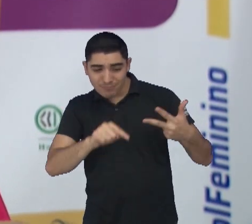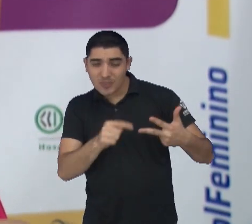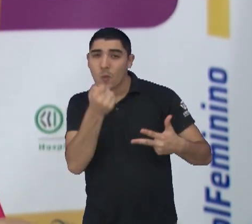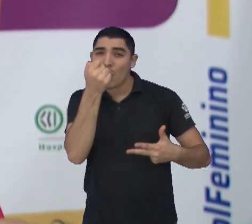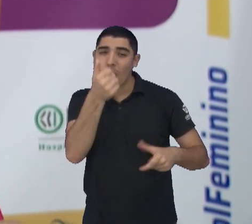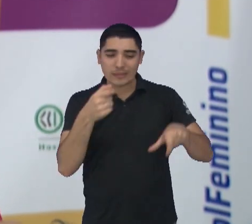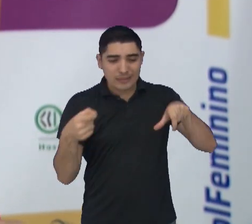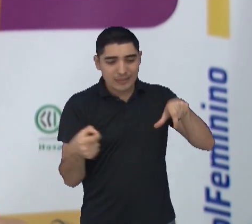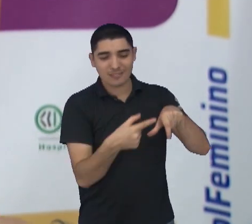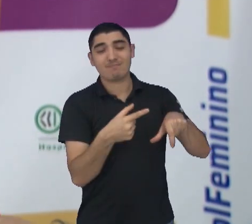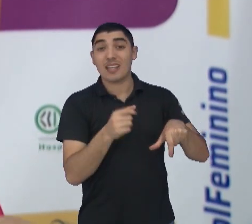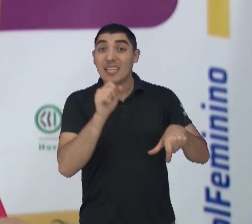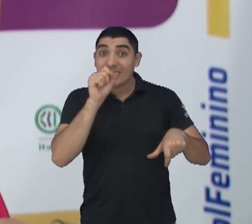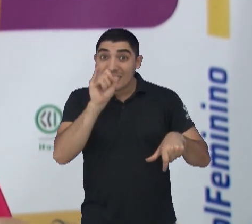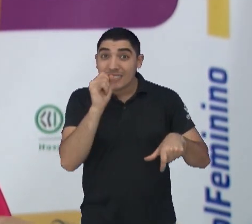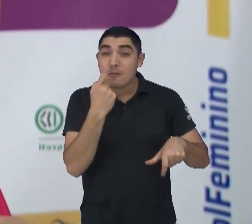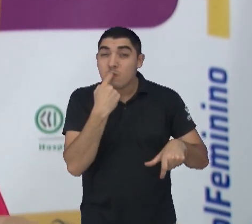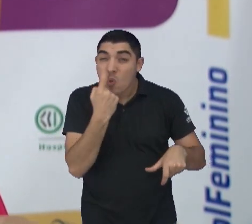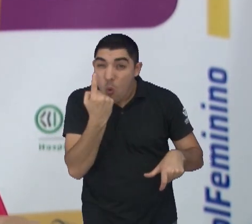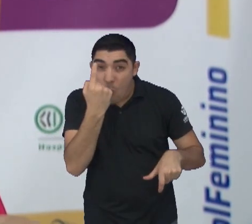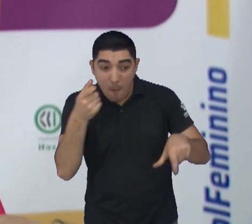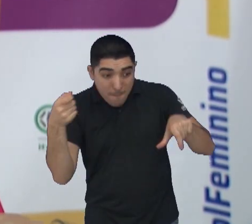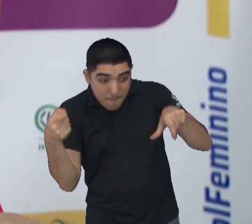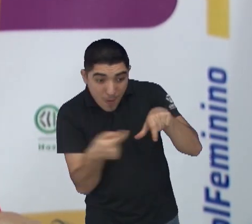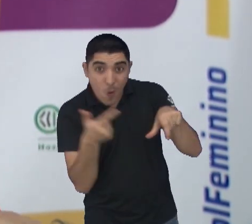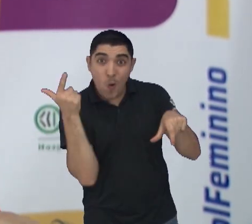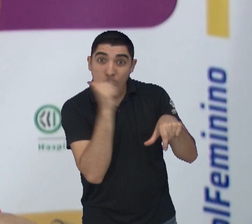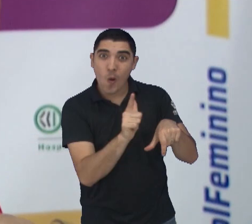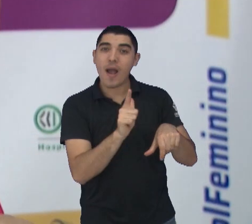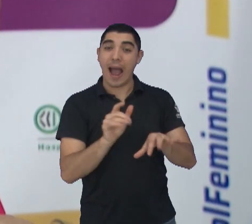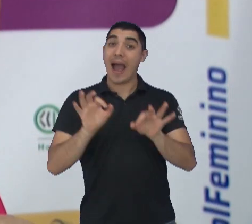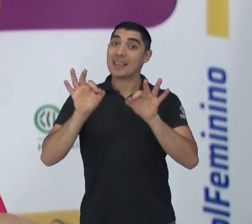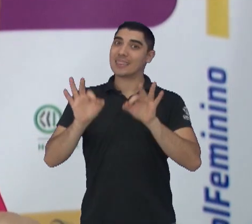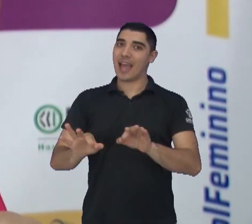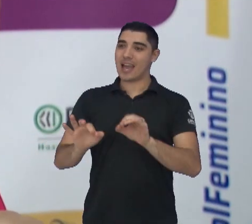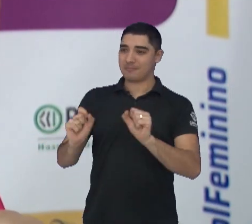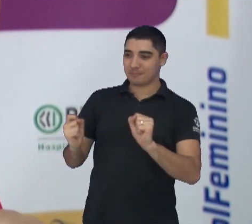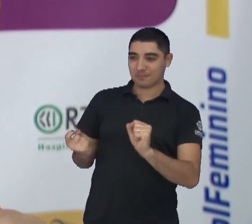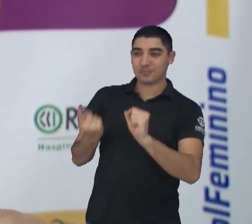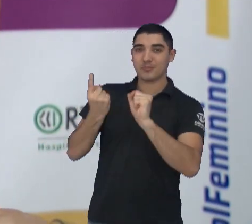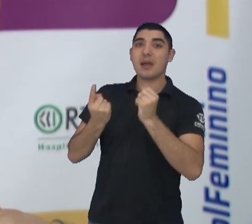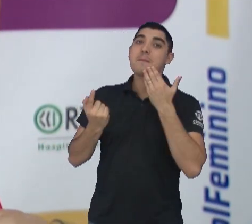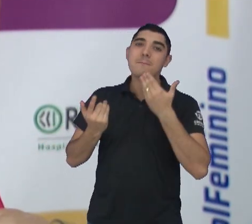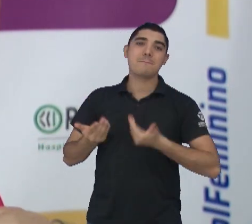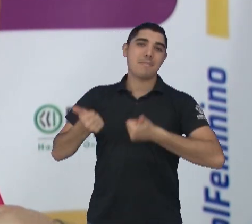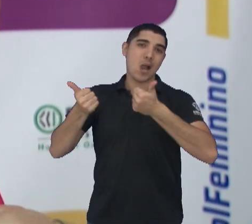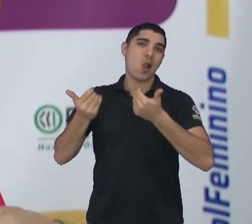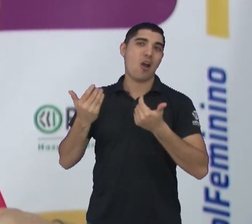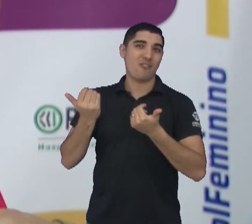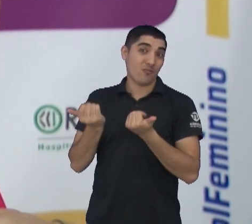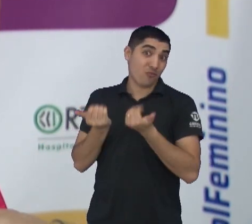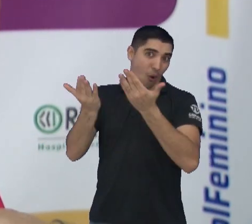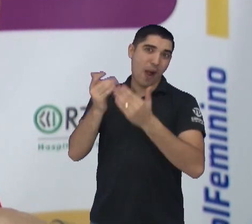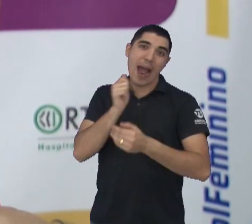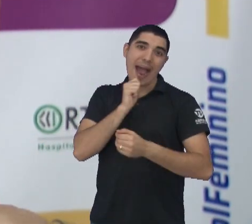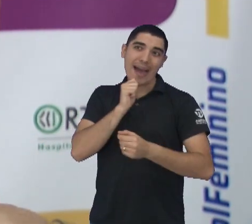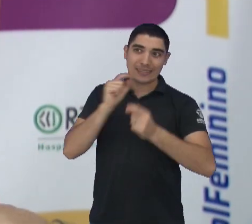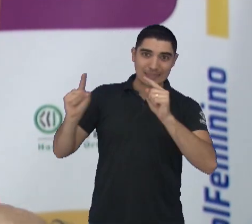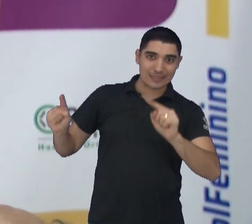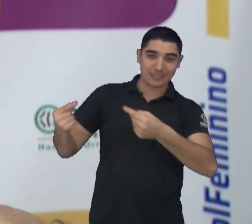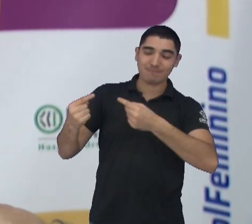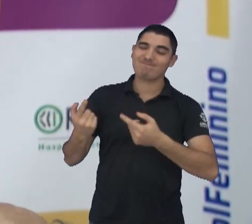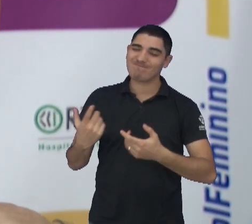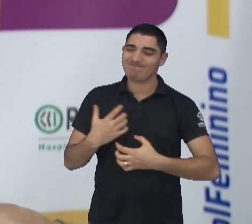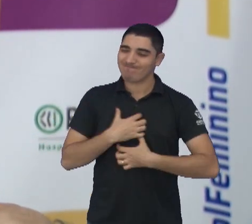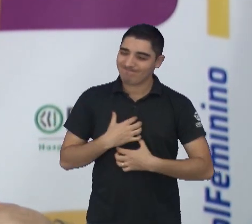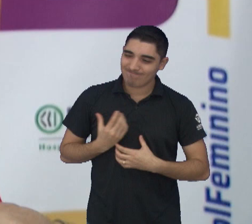a gente tivesse feito um desses aí, eu acho que a gente iria com um placar aí um pouco melhor lá para Araraquara. Claro que fica esse